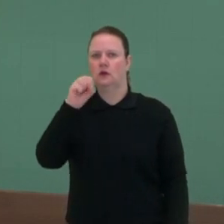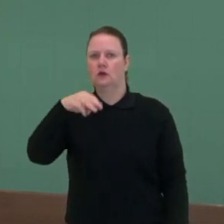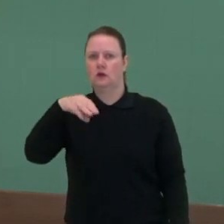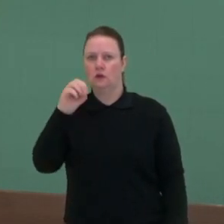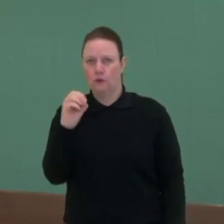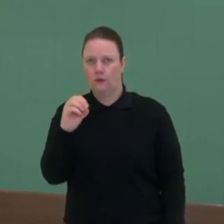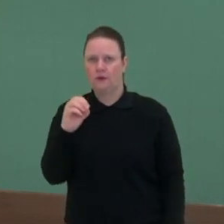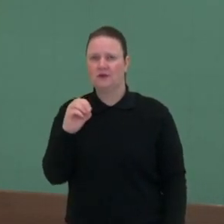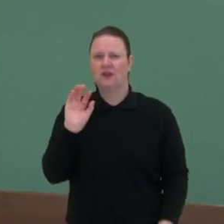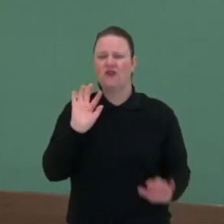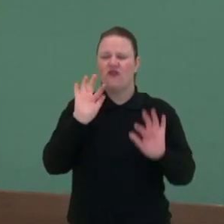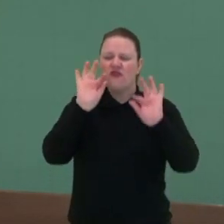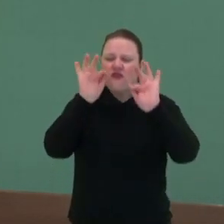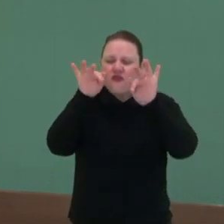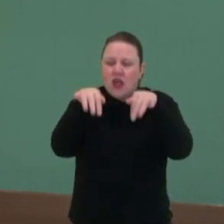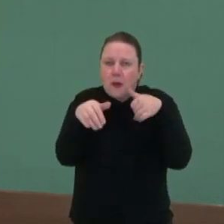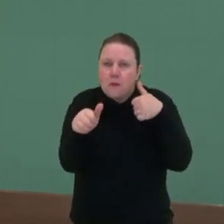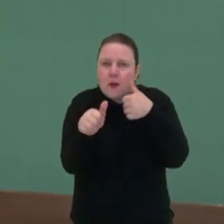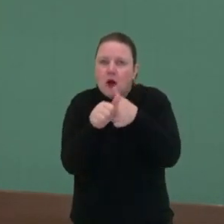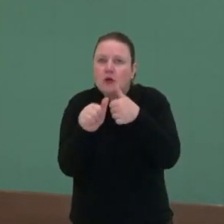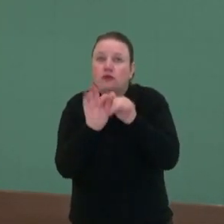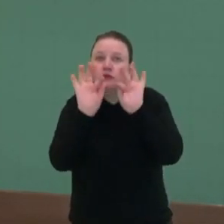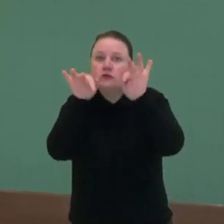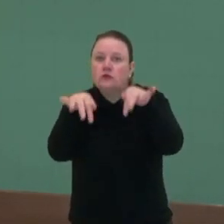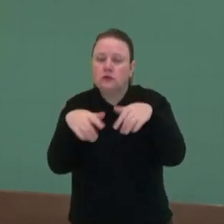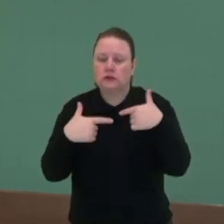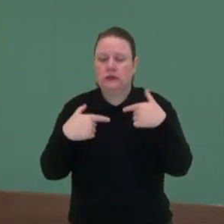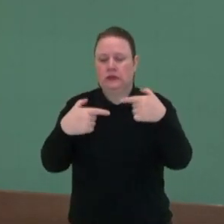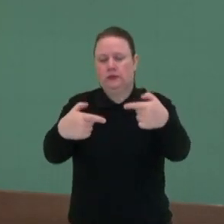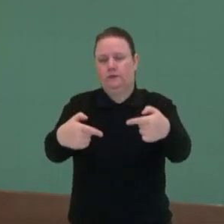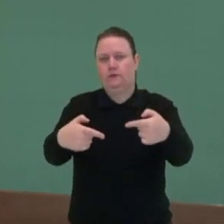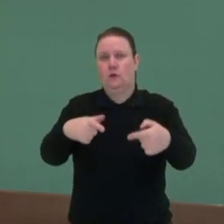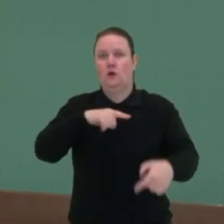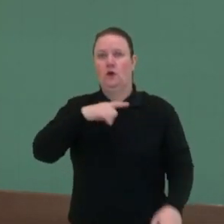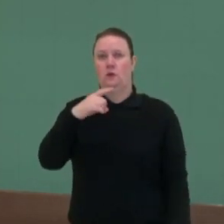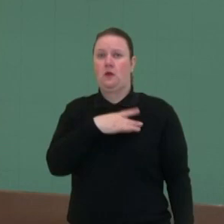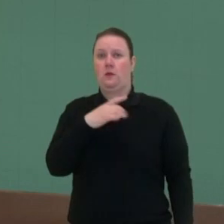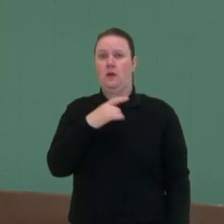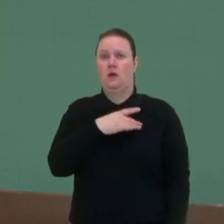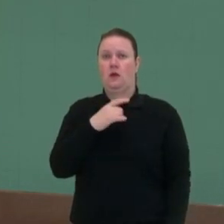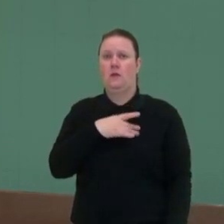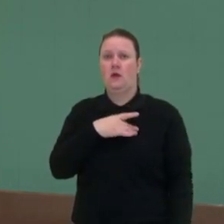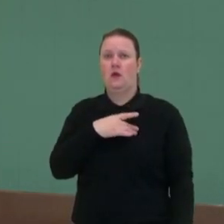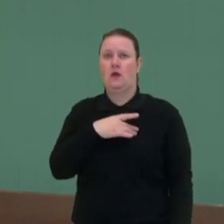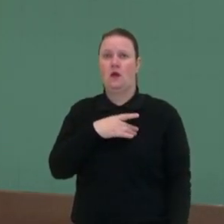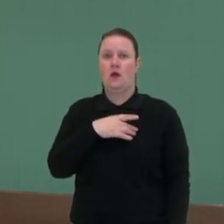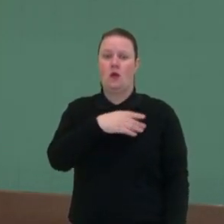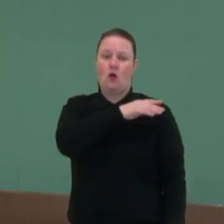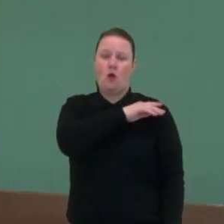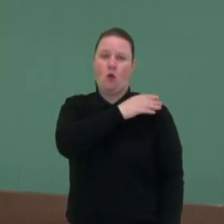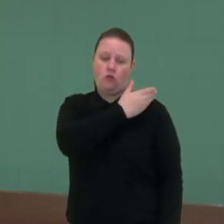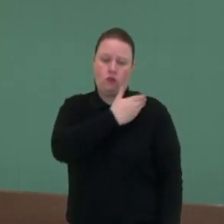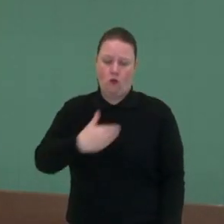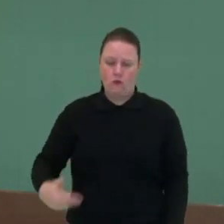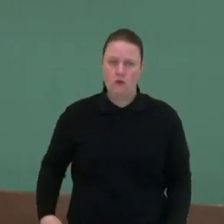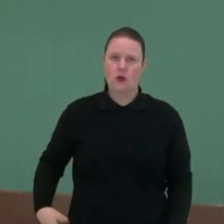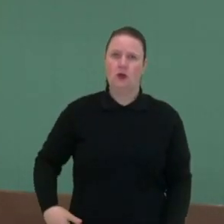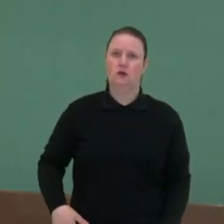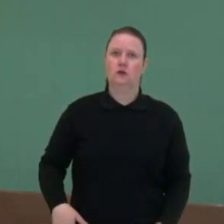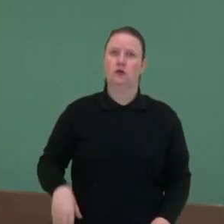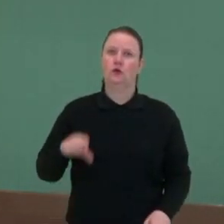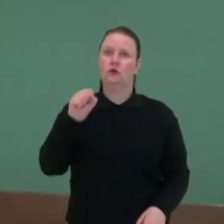1989, ainda estava nesse final de clima da Guerra Fria. Havia o temor, então, da instalação de um governo socialista na América